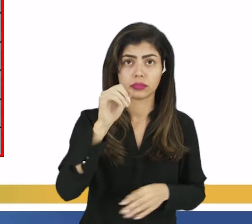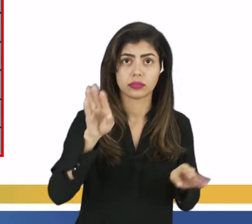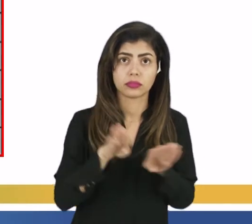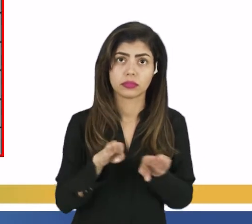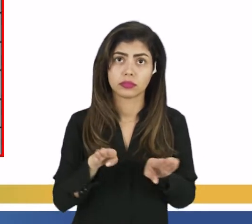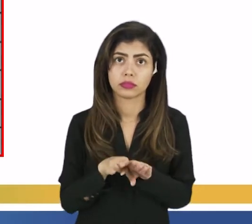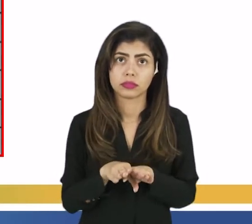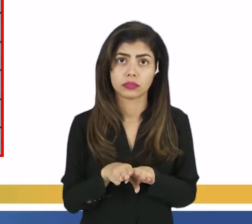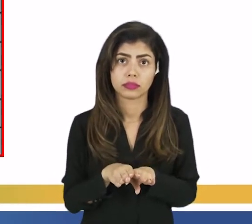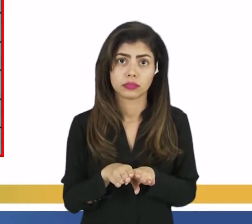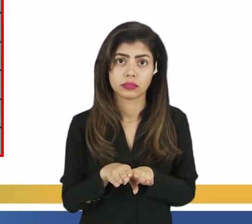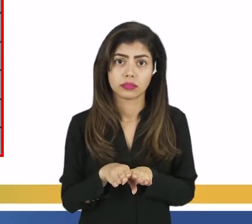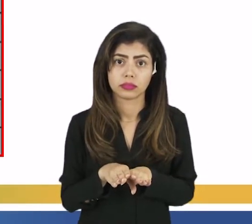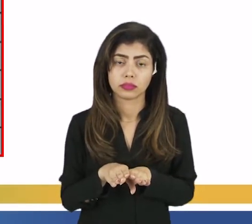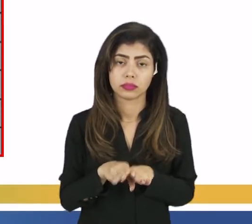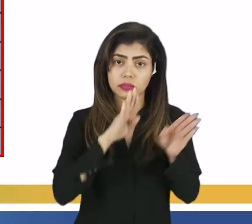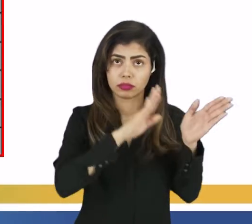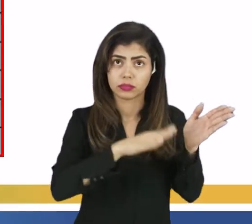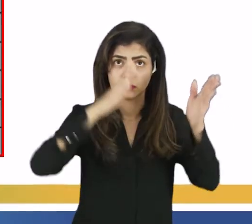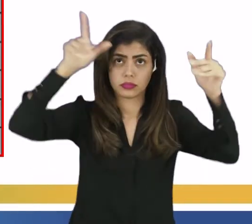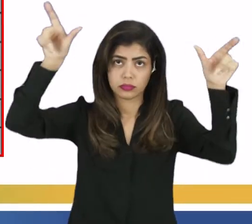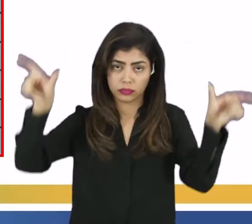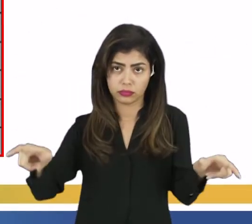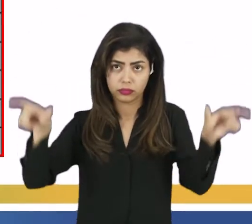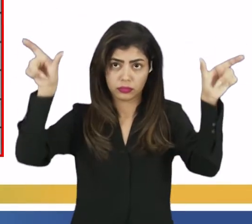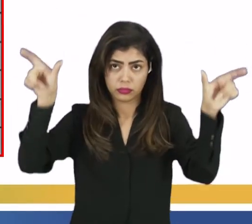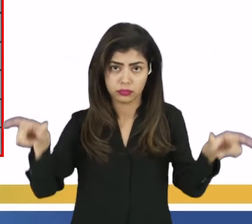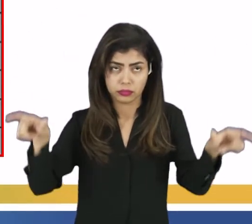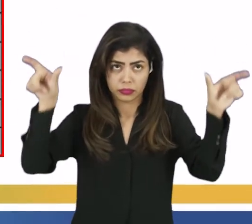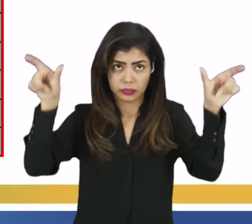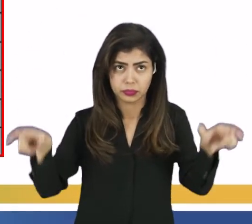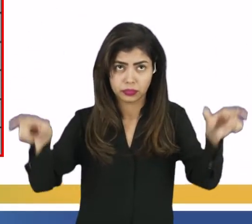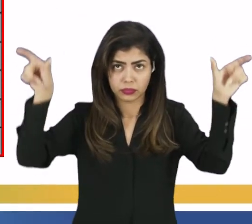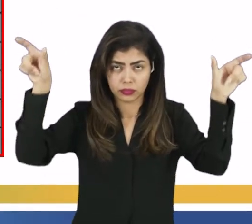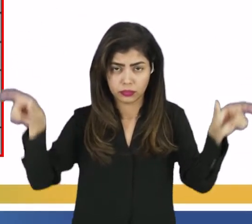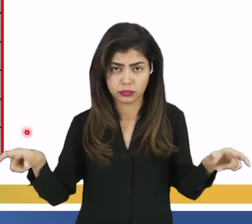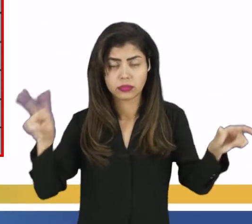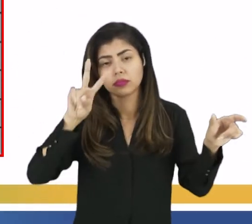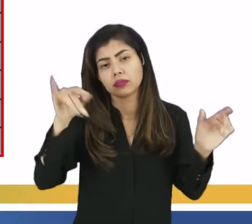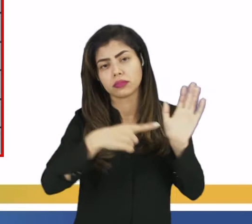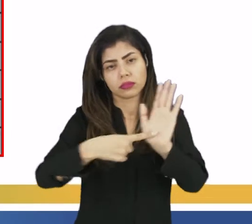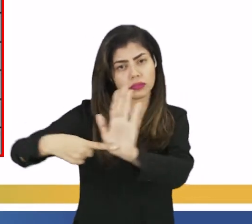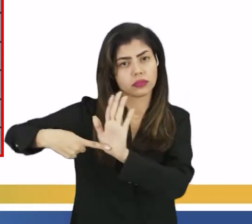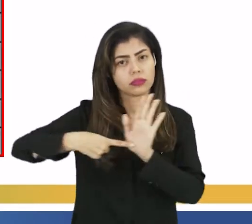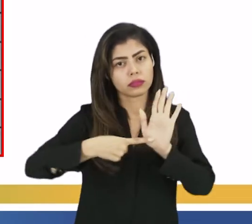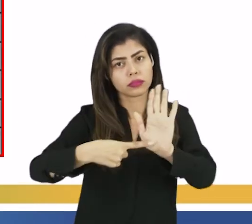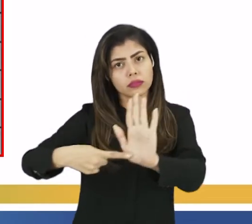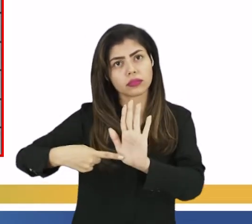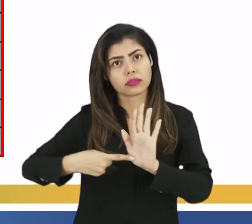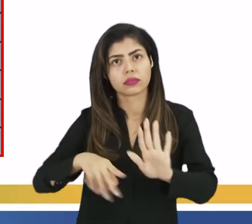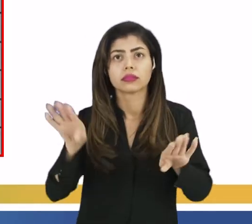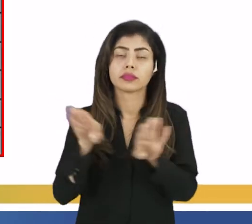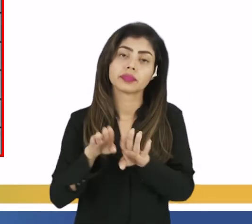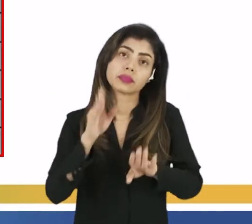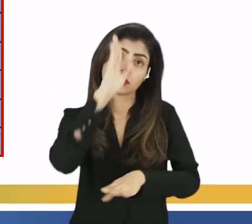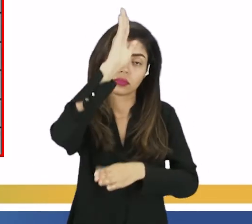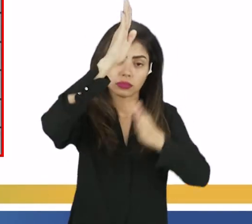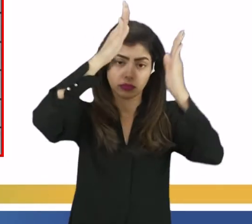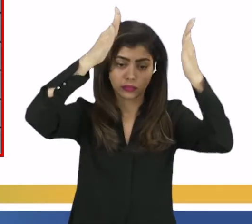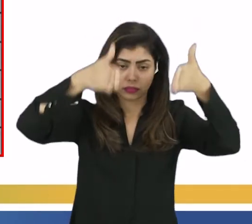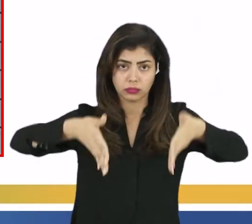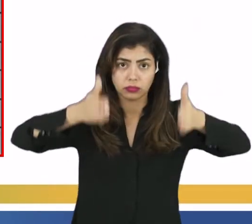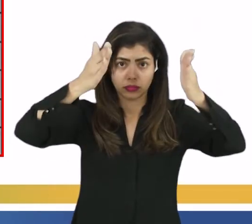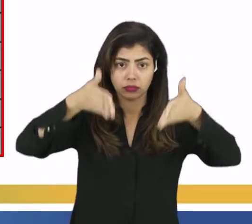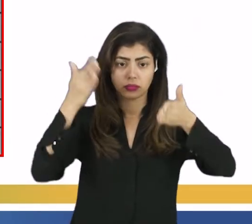grupos nas laterais Nas extremidades nós temos a família dos elementos representativos e aqui no meio